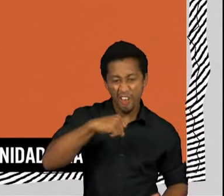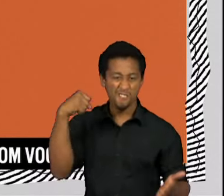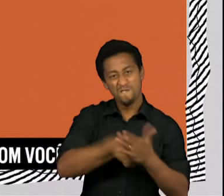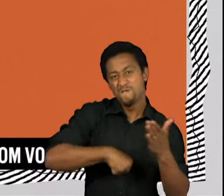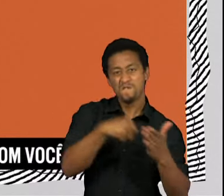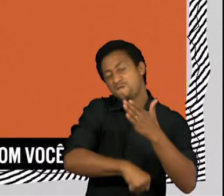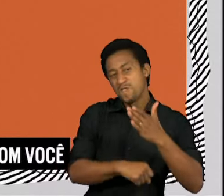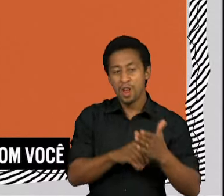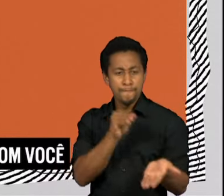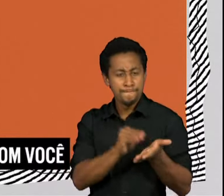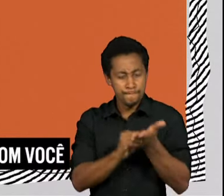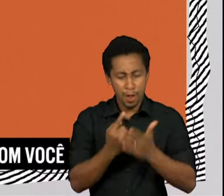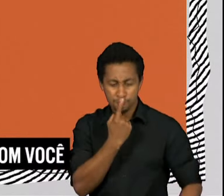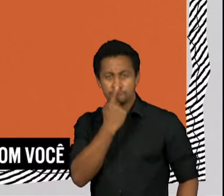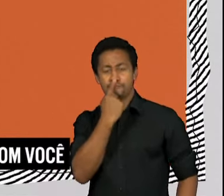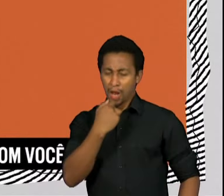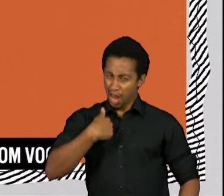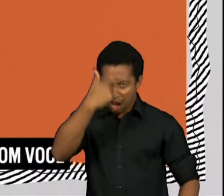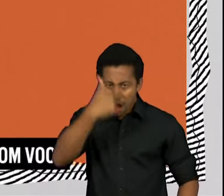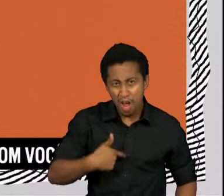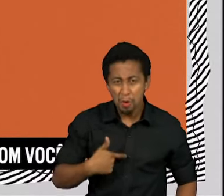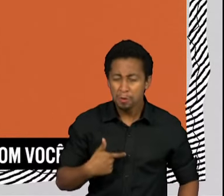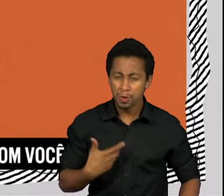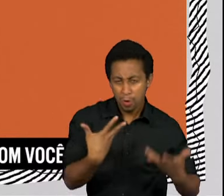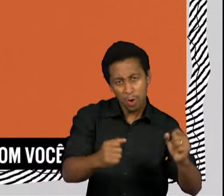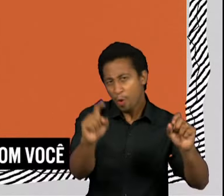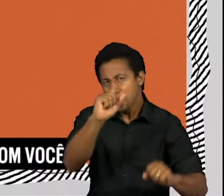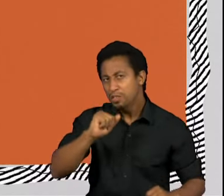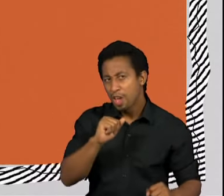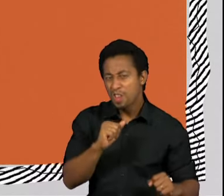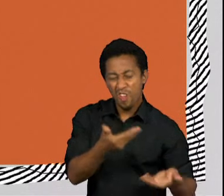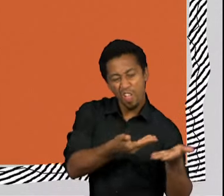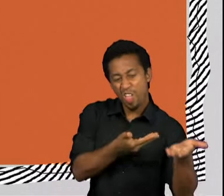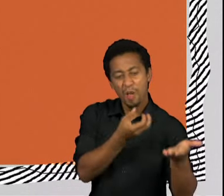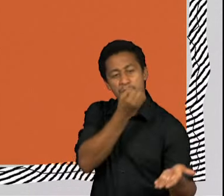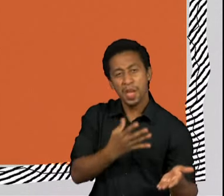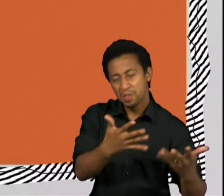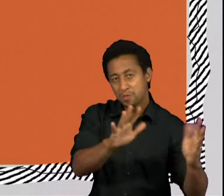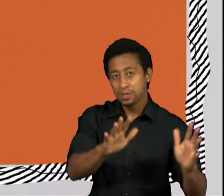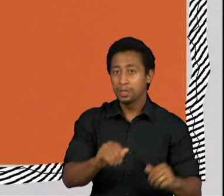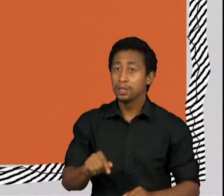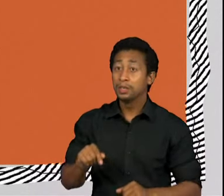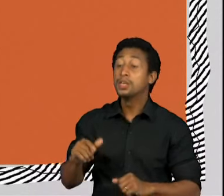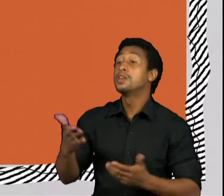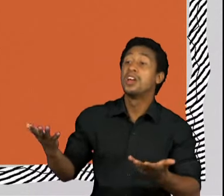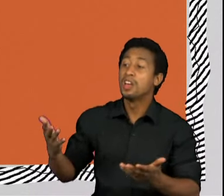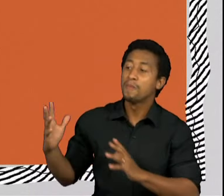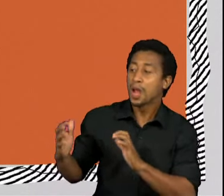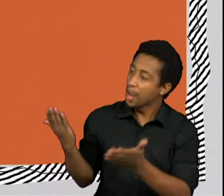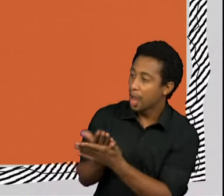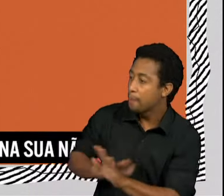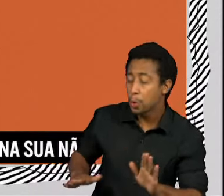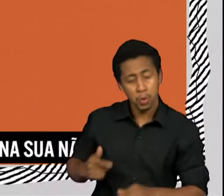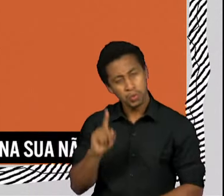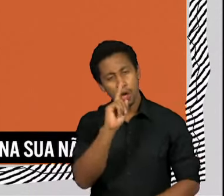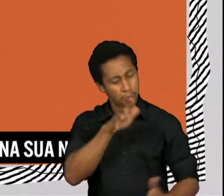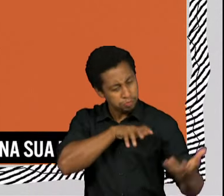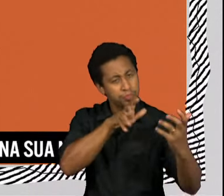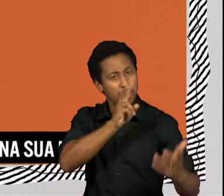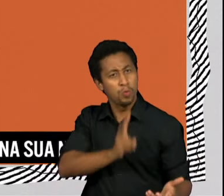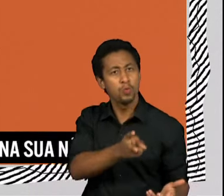afinidade não porque eu não sou obrigada a vida bem com você terminou não terminei não terminei